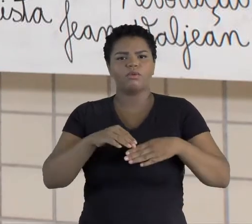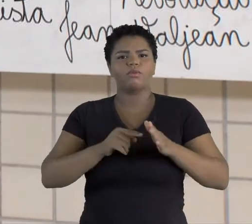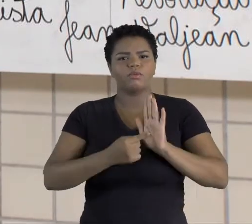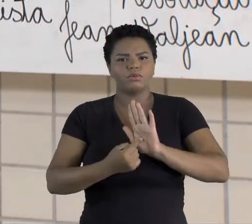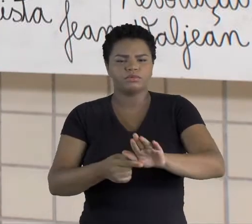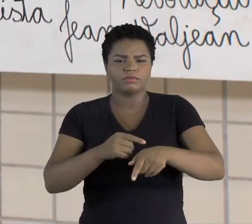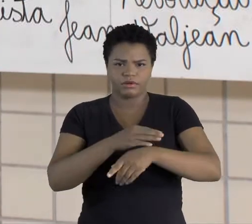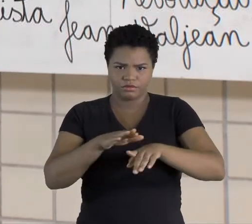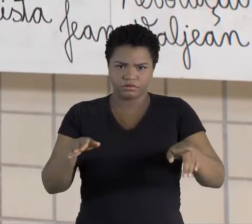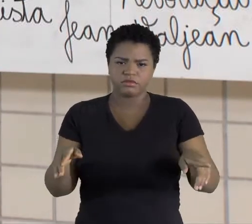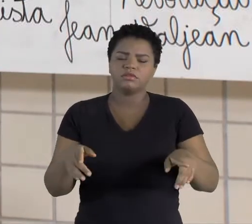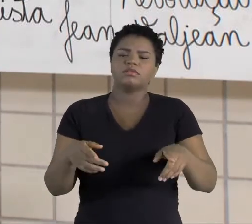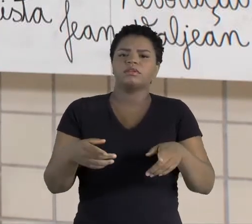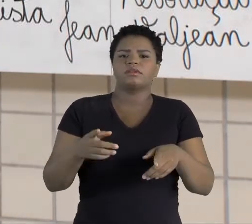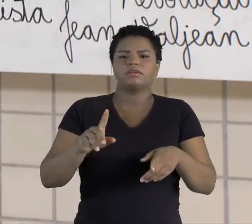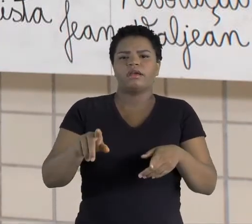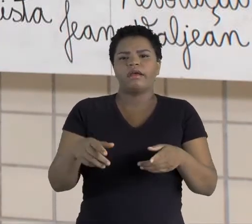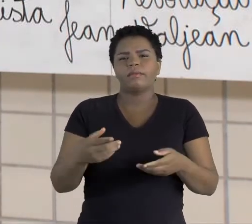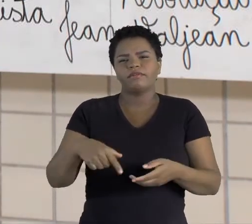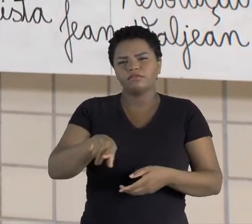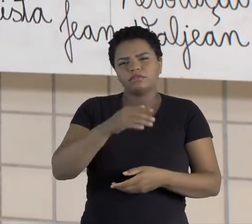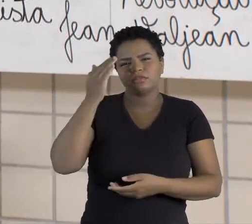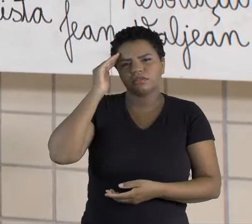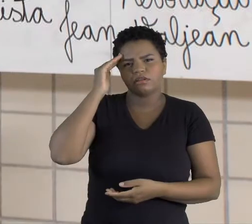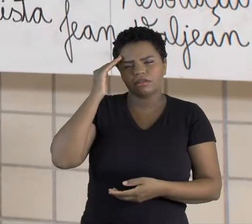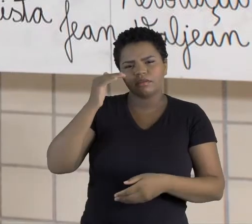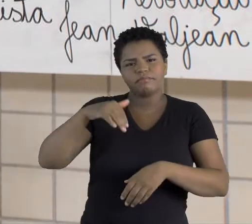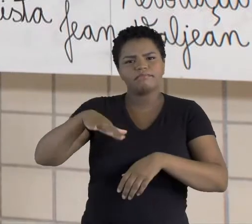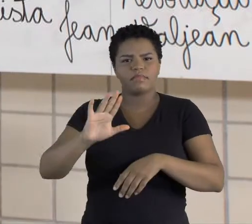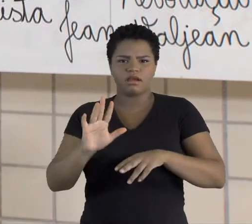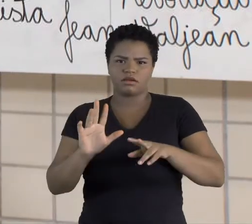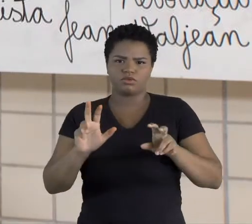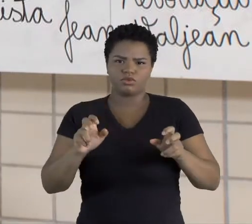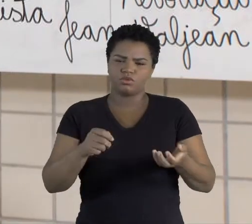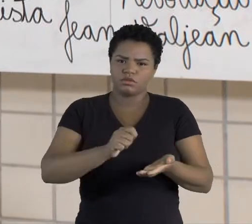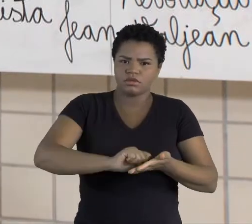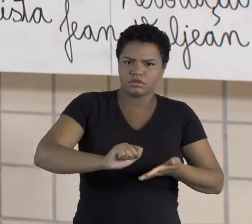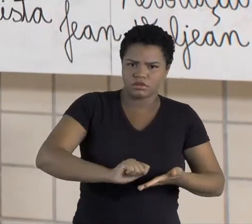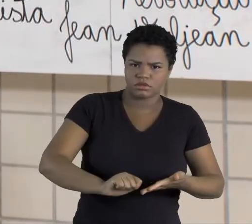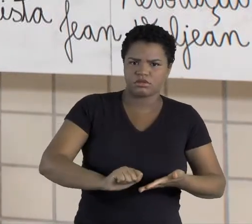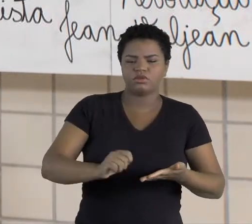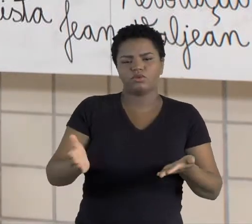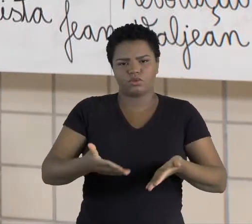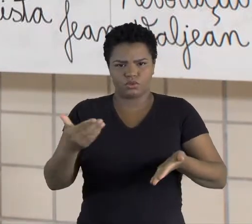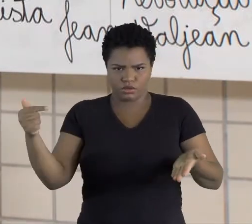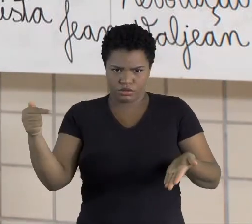porque para vocês entenderem mais da escrita, né, dessa obra literária dele.